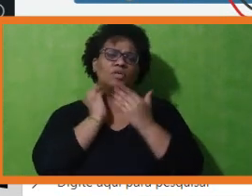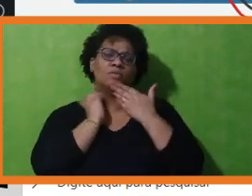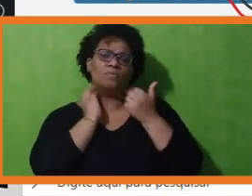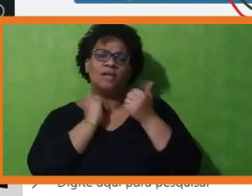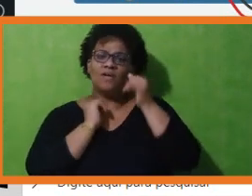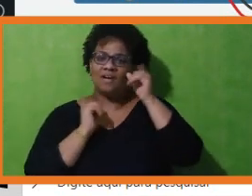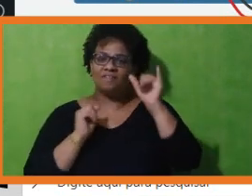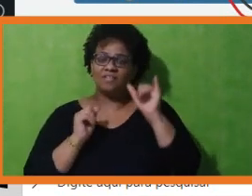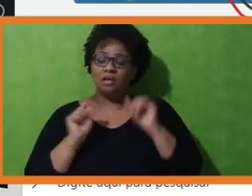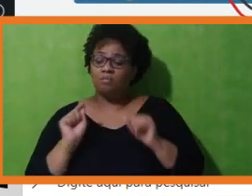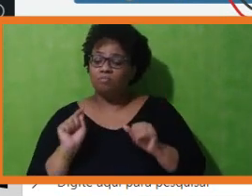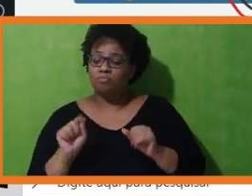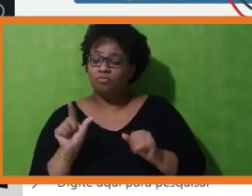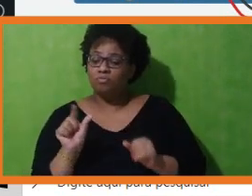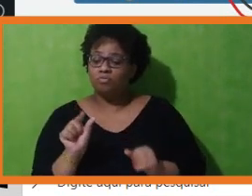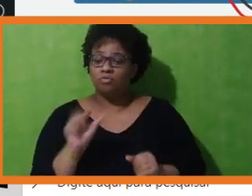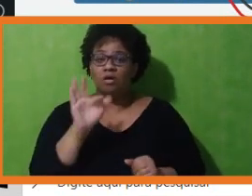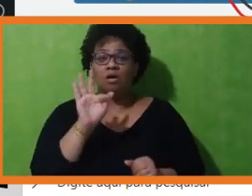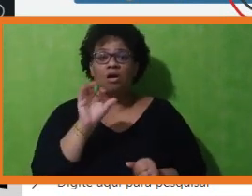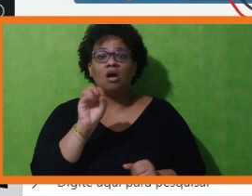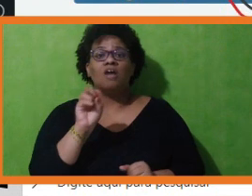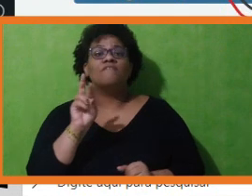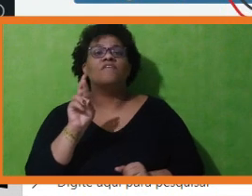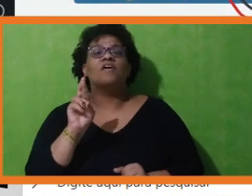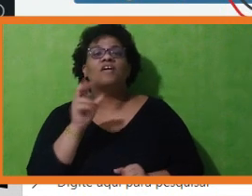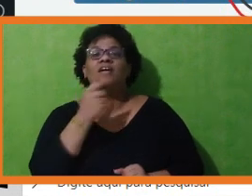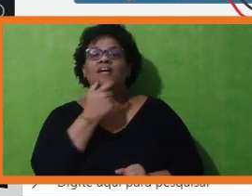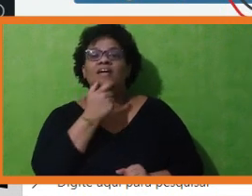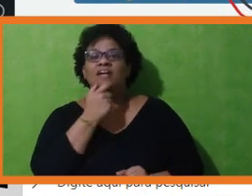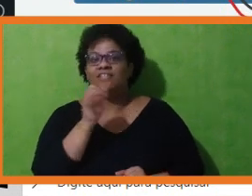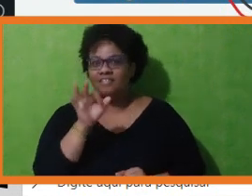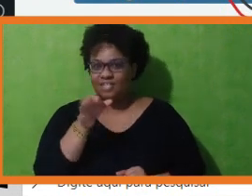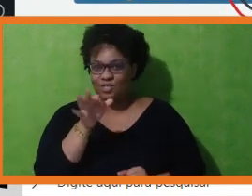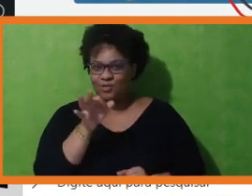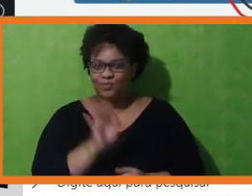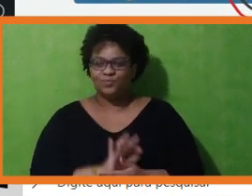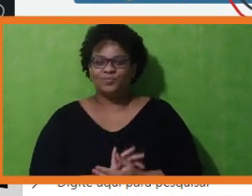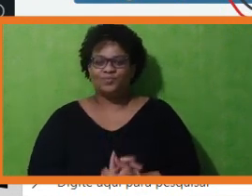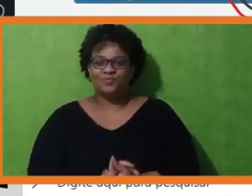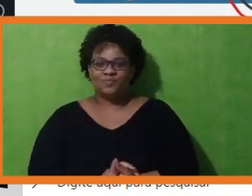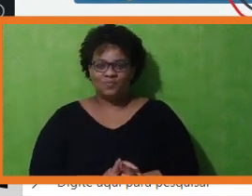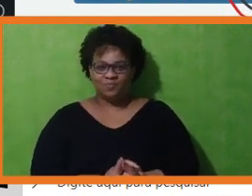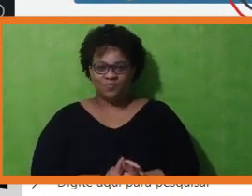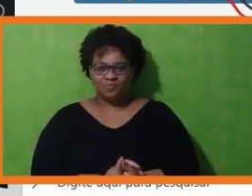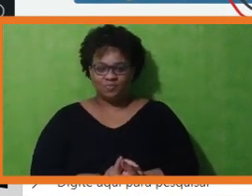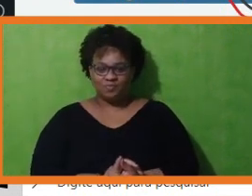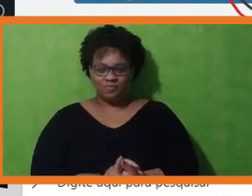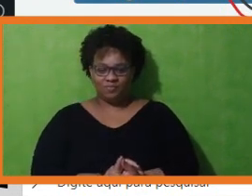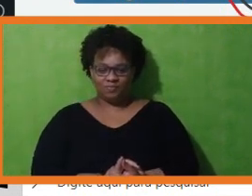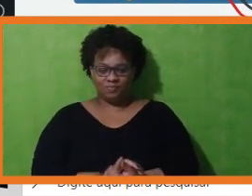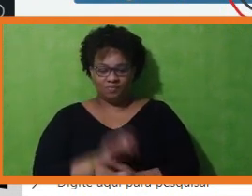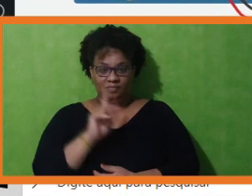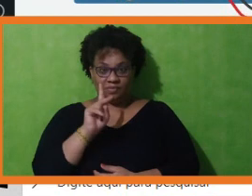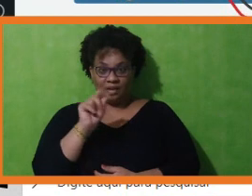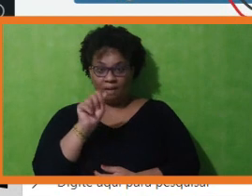mais conciso. E nesse caso aqui, eu vou utilizar o for. Certinho? Vou colocar aqui